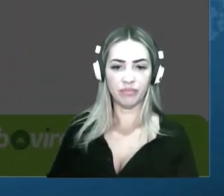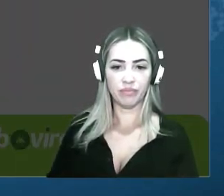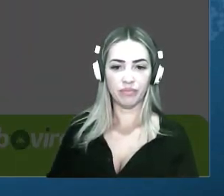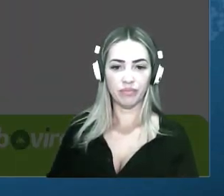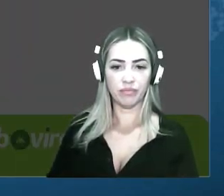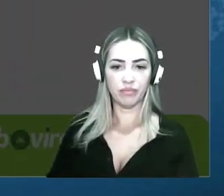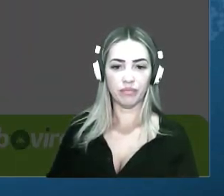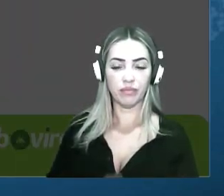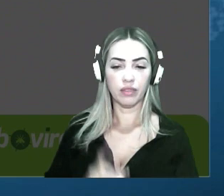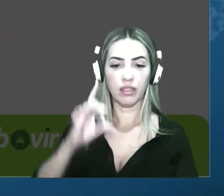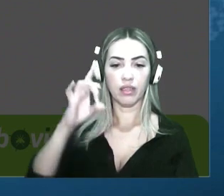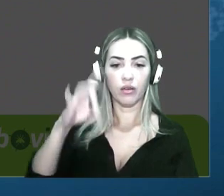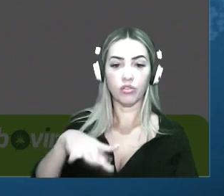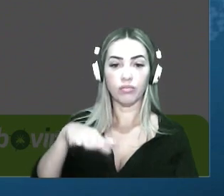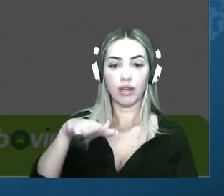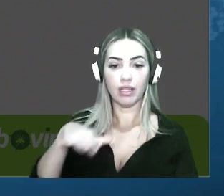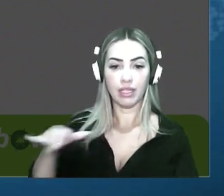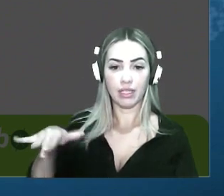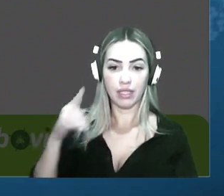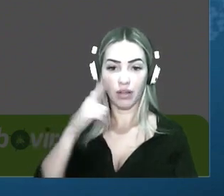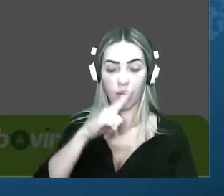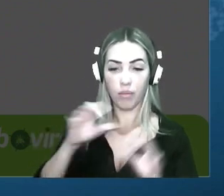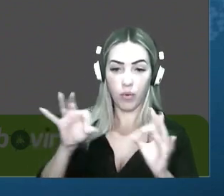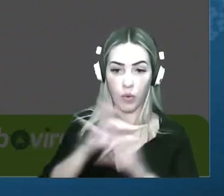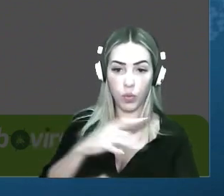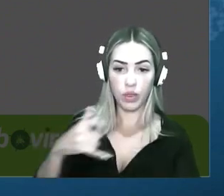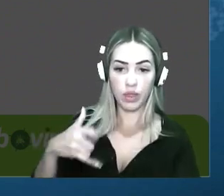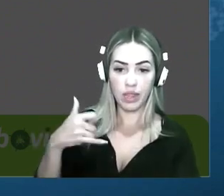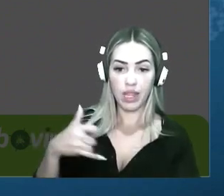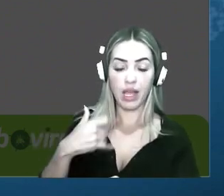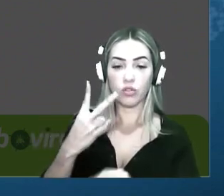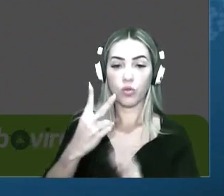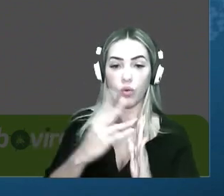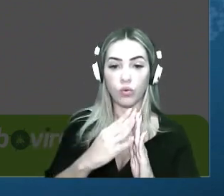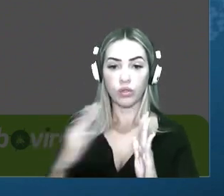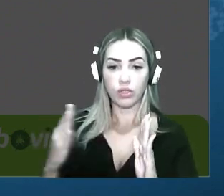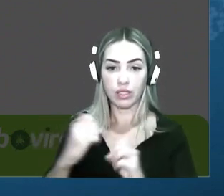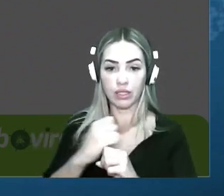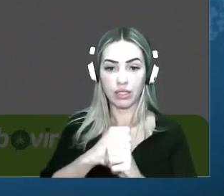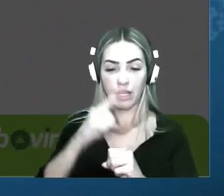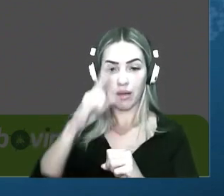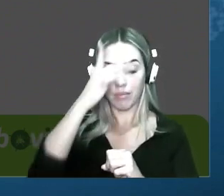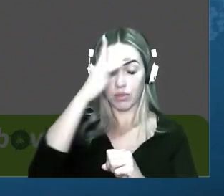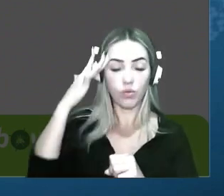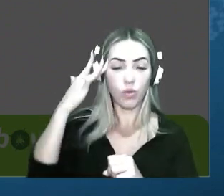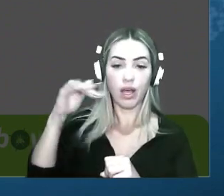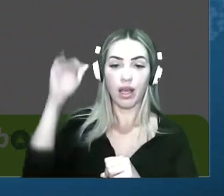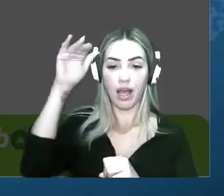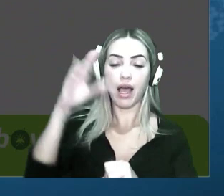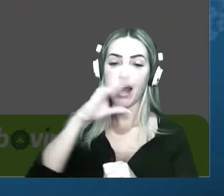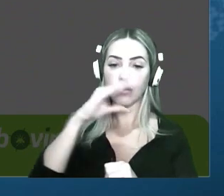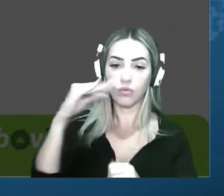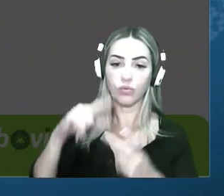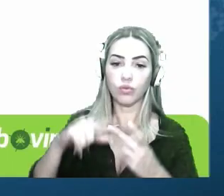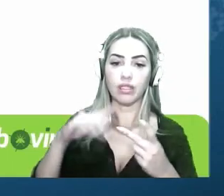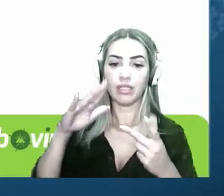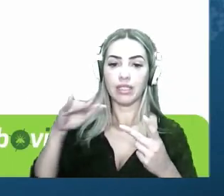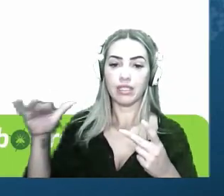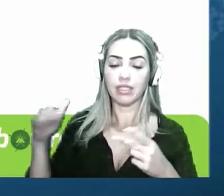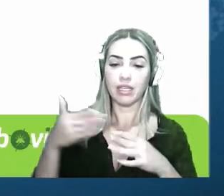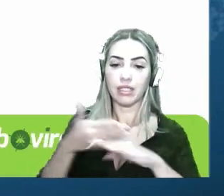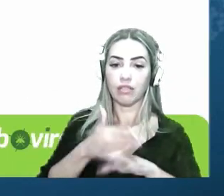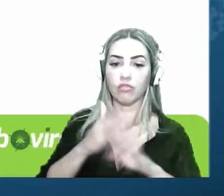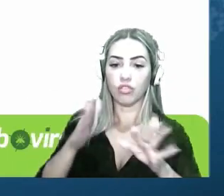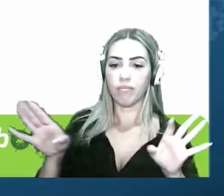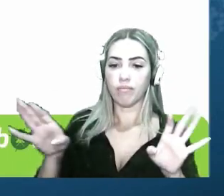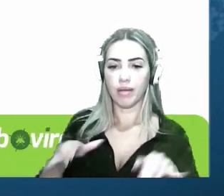última criança completou 2 anos de segmento aqui, essas pessoas, adultos, adolescentes e crianças mais velhas que entraram antes, já tinham bem mais de 2